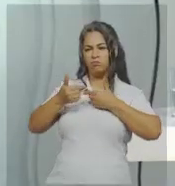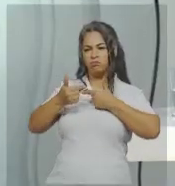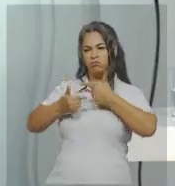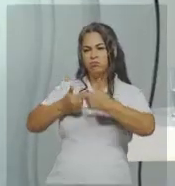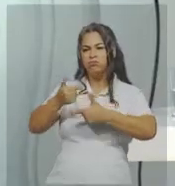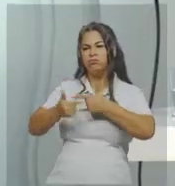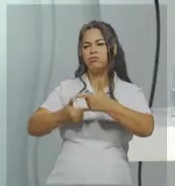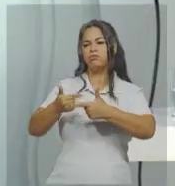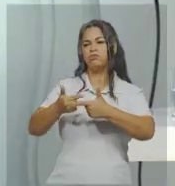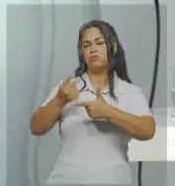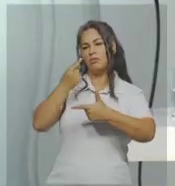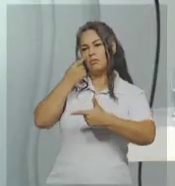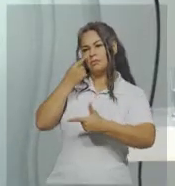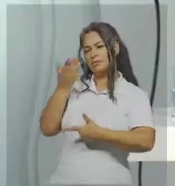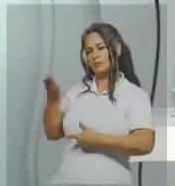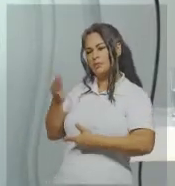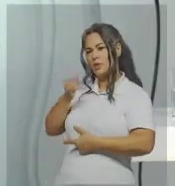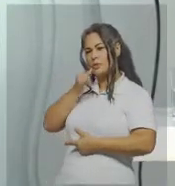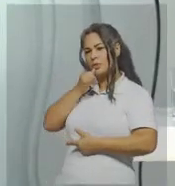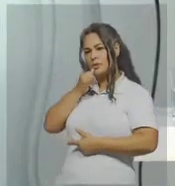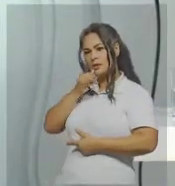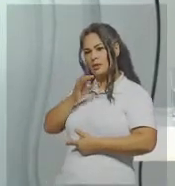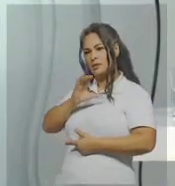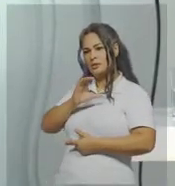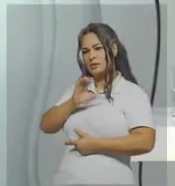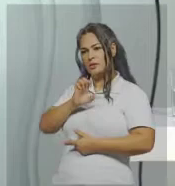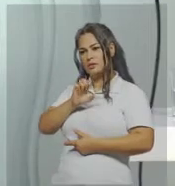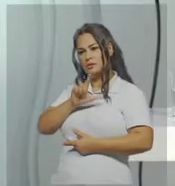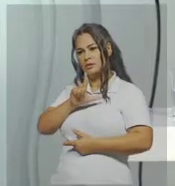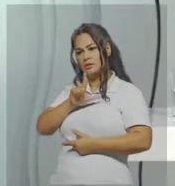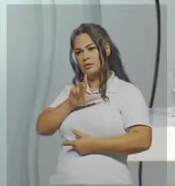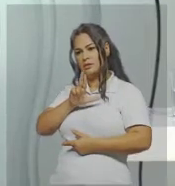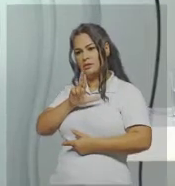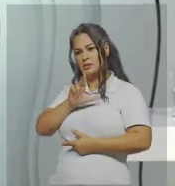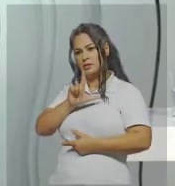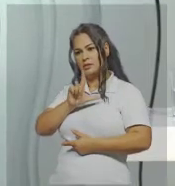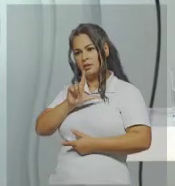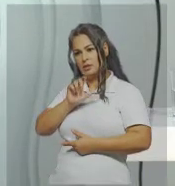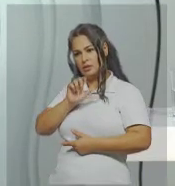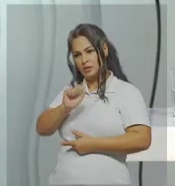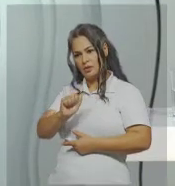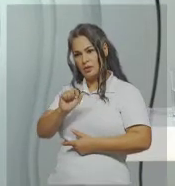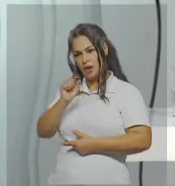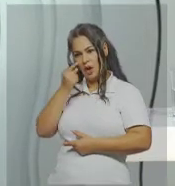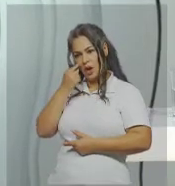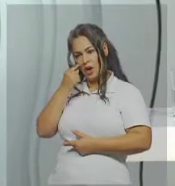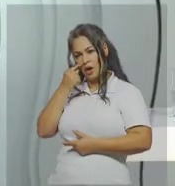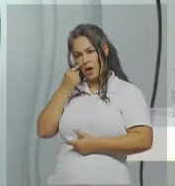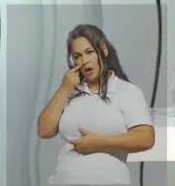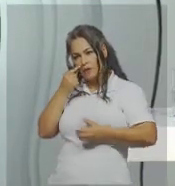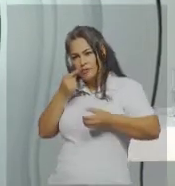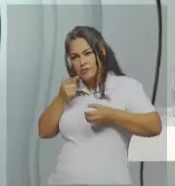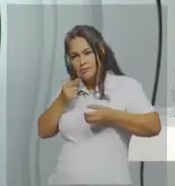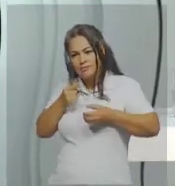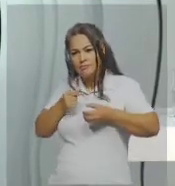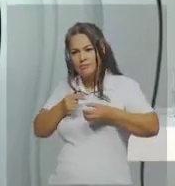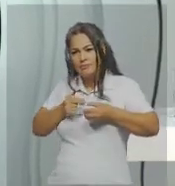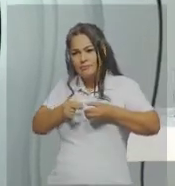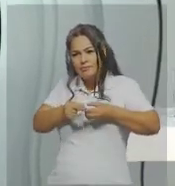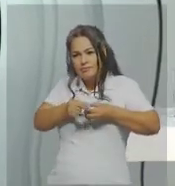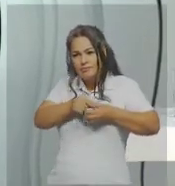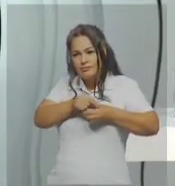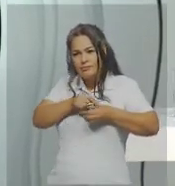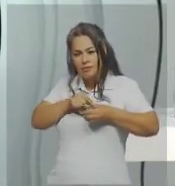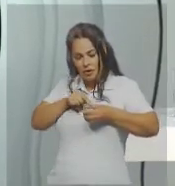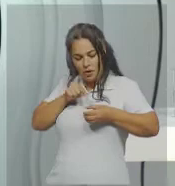Bom, vamos supor aqui, vou fazer uma célula aqui. Está aqui o núcleo da célula e tal, não vou fazer organelas não. E aqui a